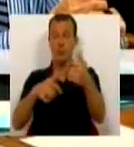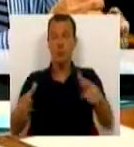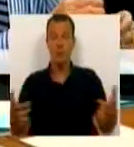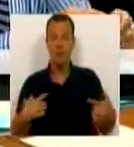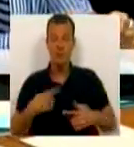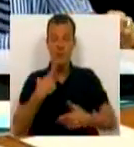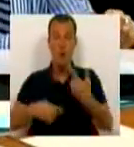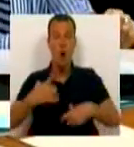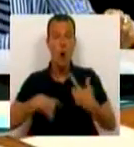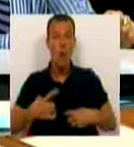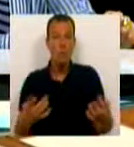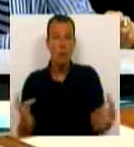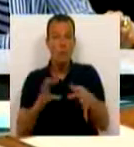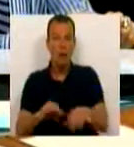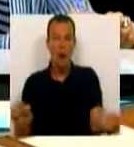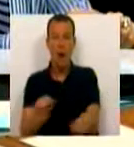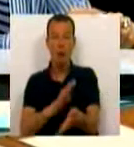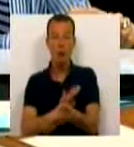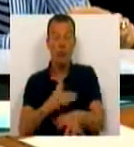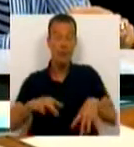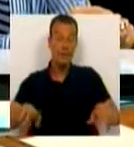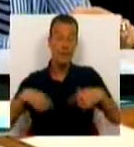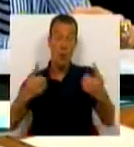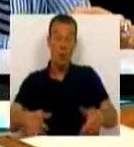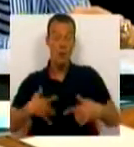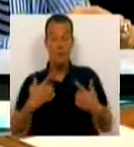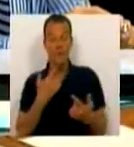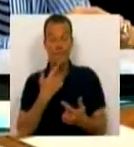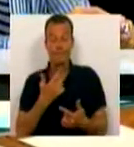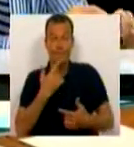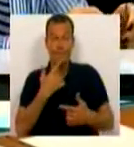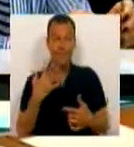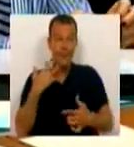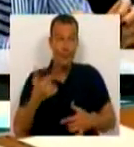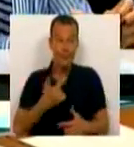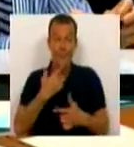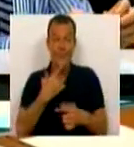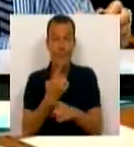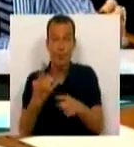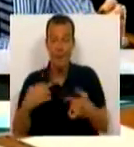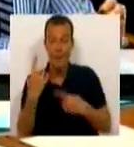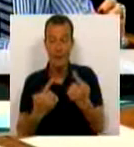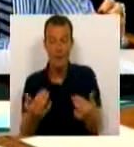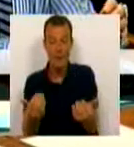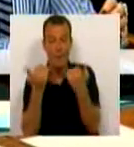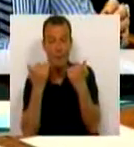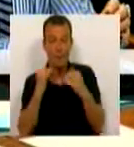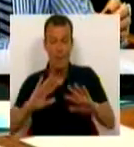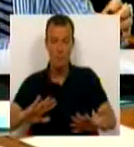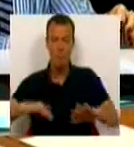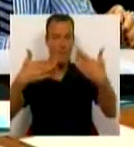nos questionam sobre essas informações de jornais, que nós tentamos depois perceber, porque os jornais têm às vezes acesso à informação em primeira